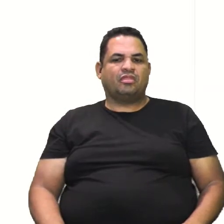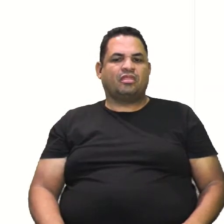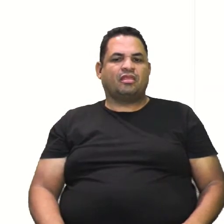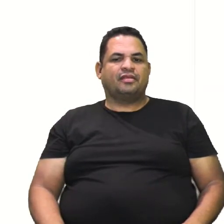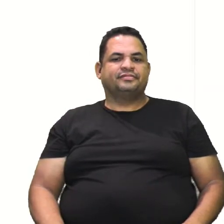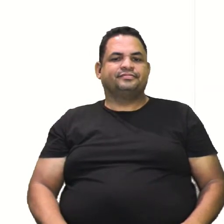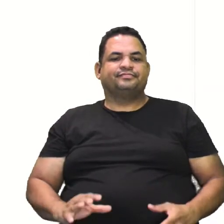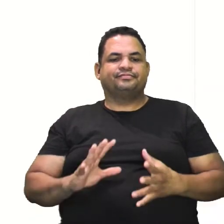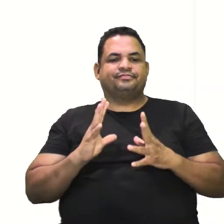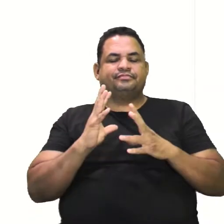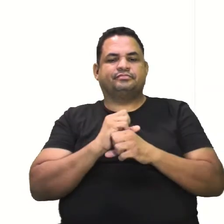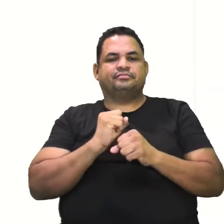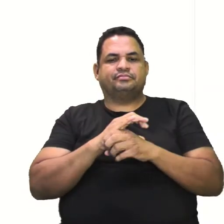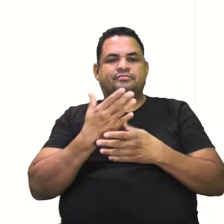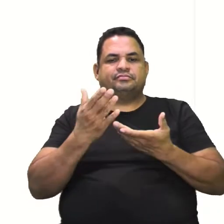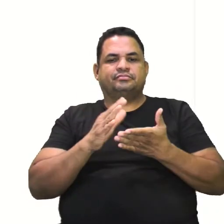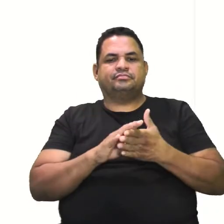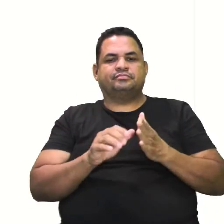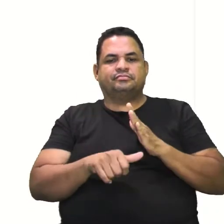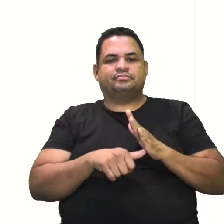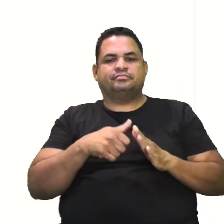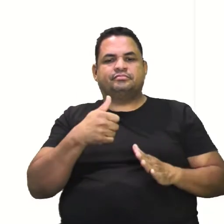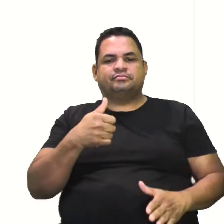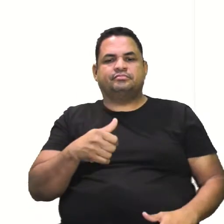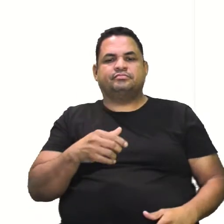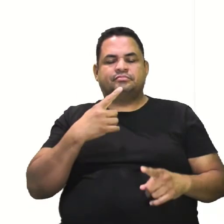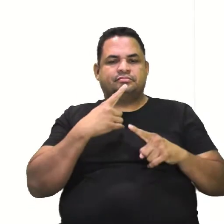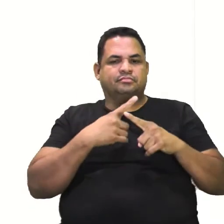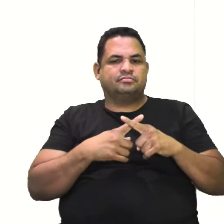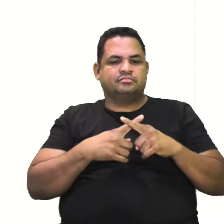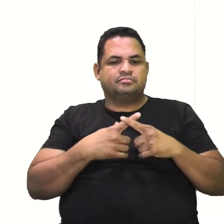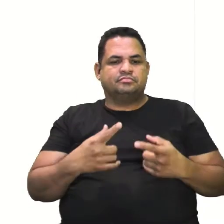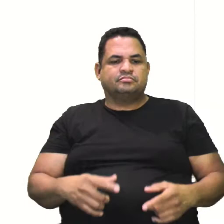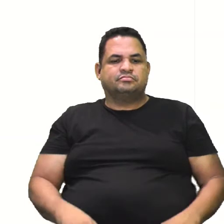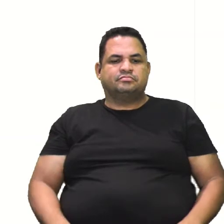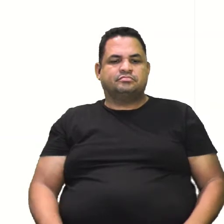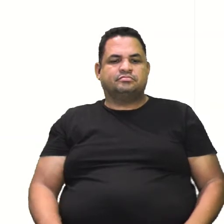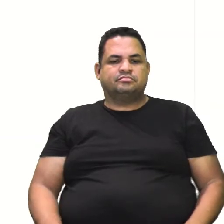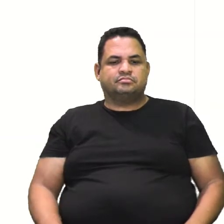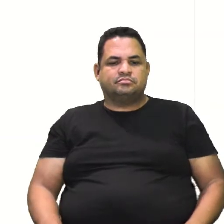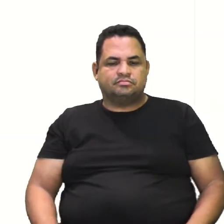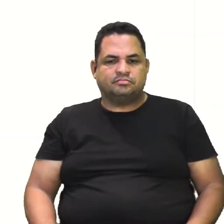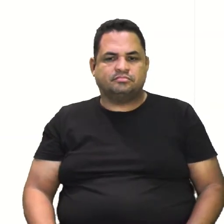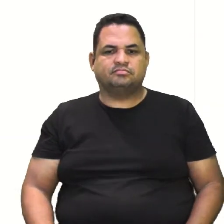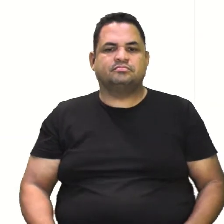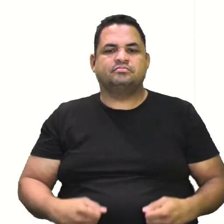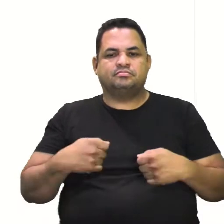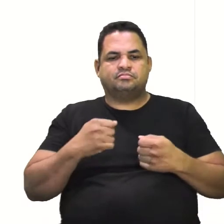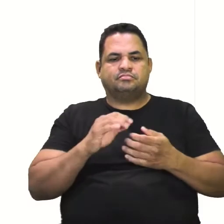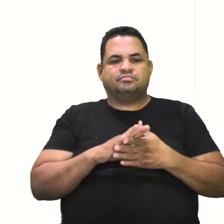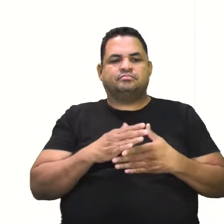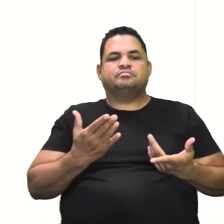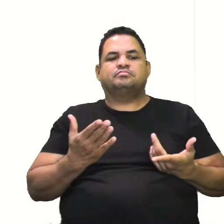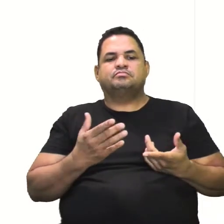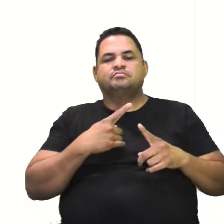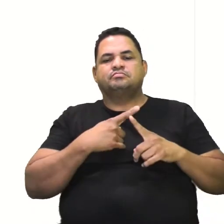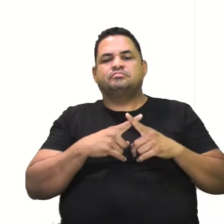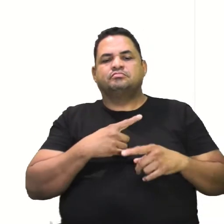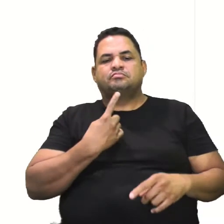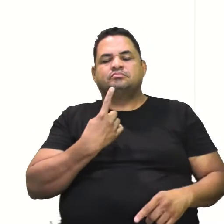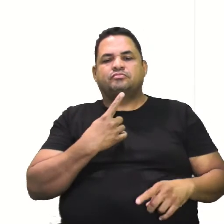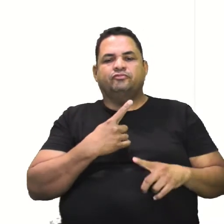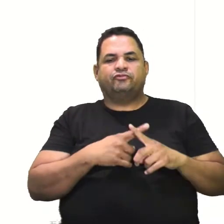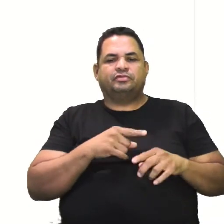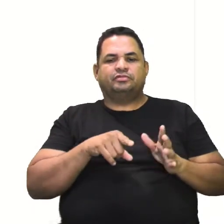Vamos lá, agora resolvendo aqui, a gente já vai primeiro resolver as multiplicações, né? Ó, lembrando sempre que a gente precisa resolver primeiro o produto. 1